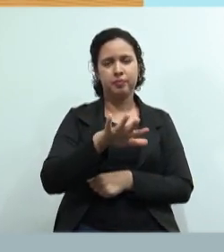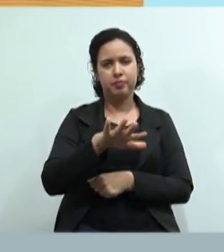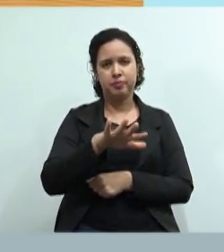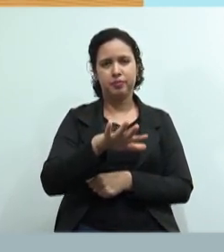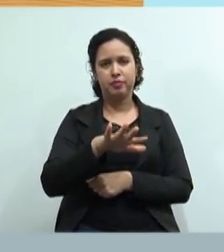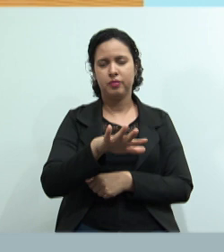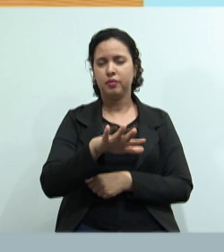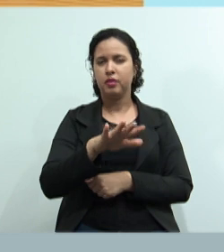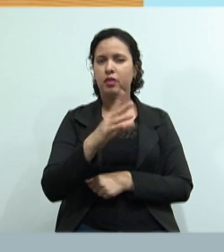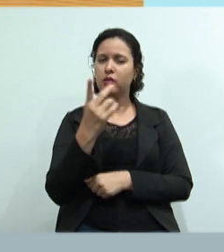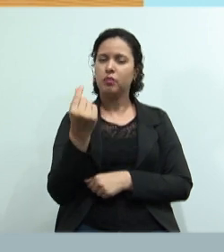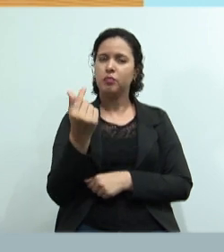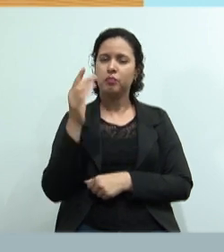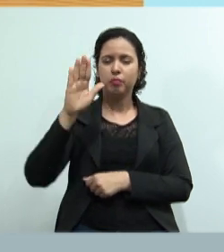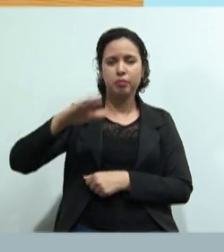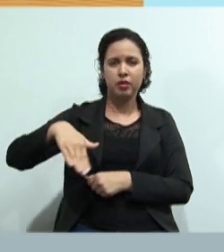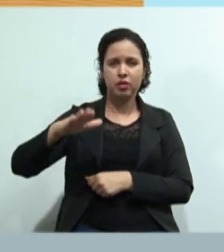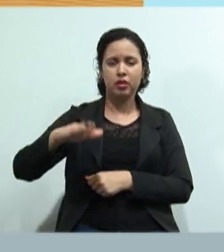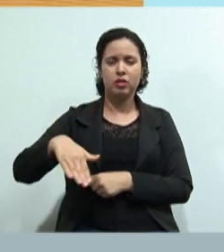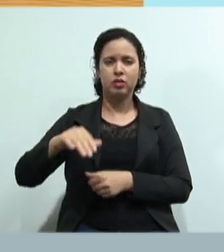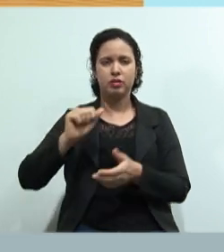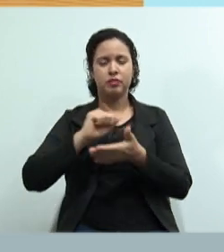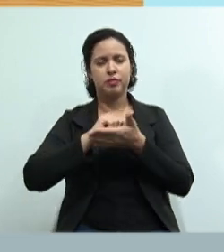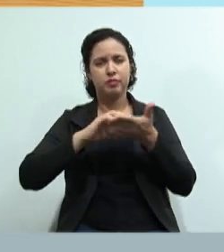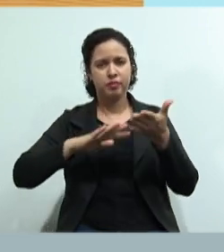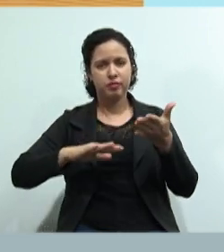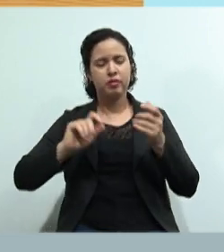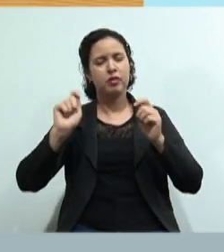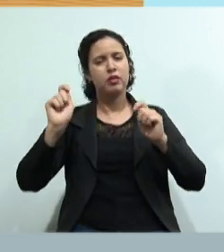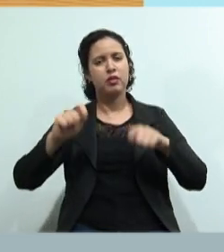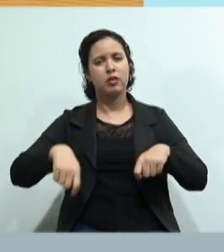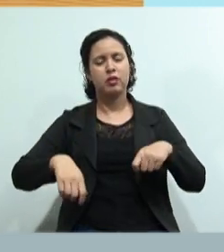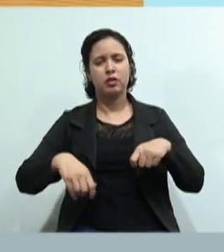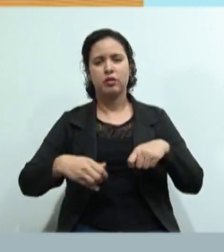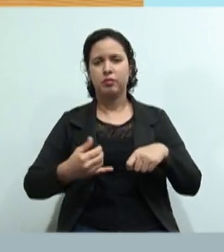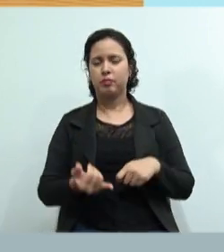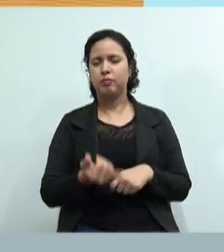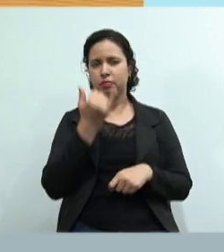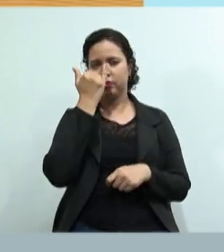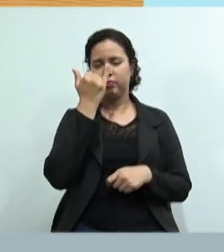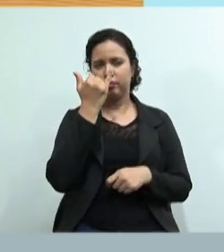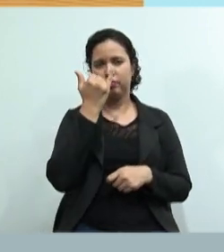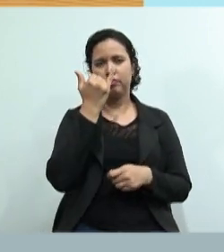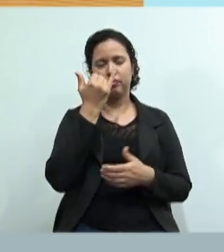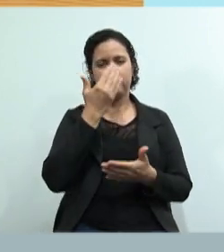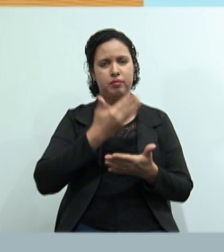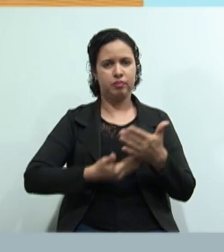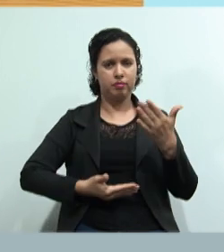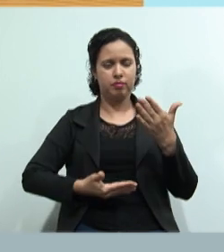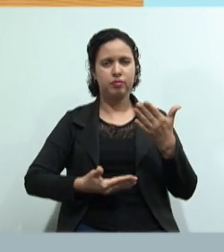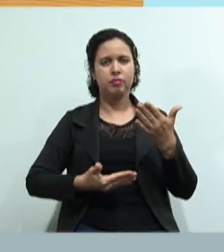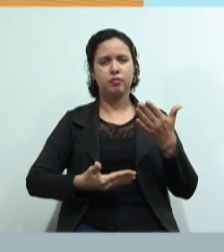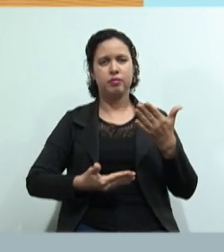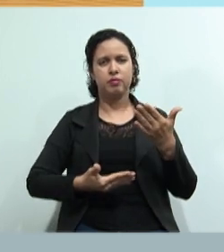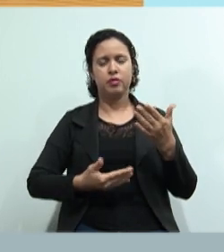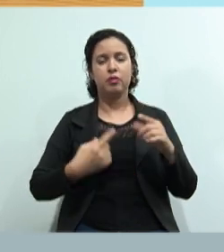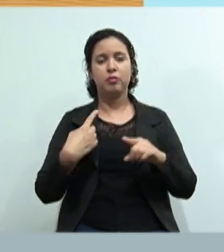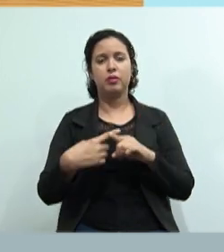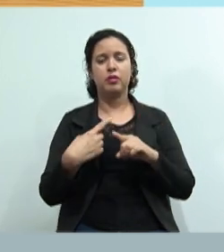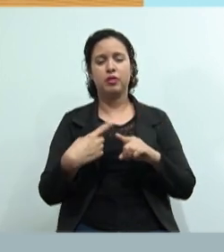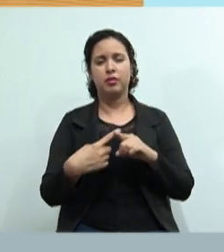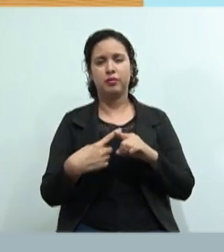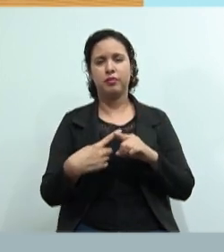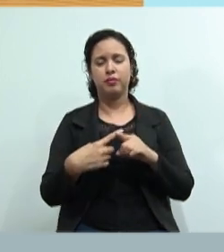muito baixos, a atividade pode sofrer prejuízos pela venda de produtos abaixo do valor mínimo para cobrir custos